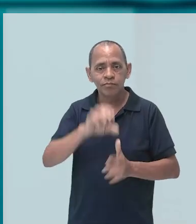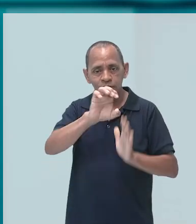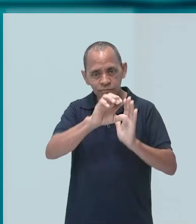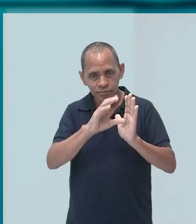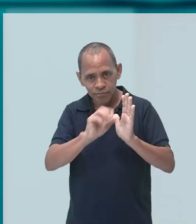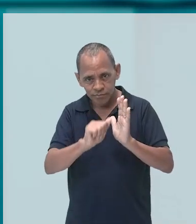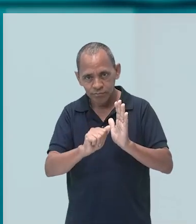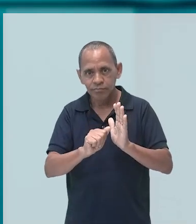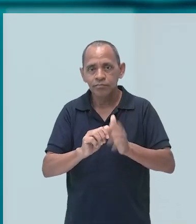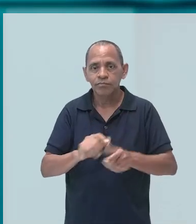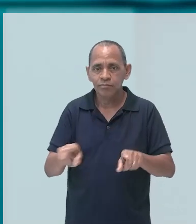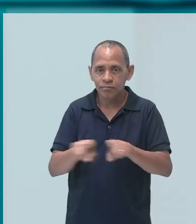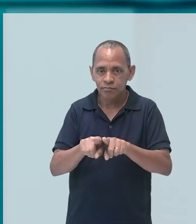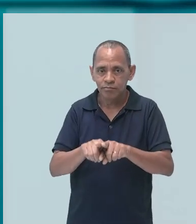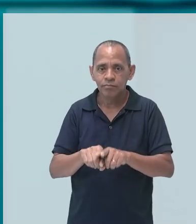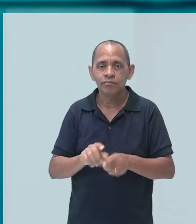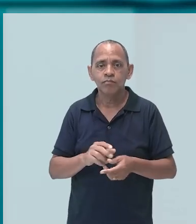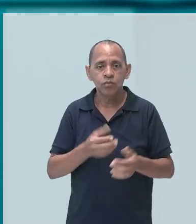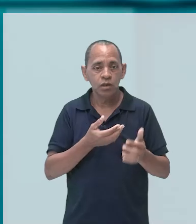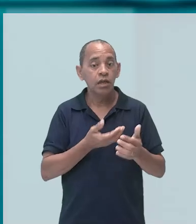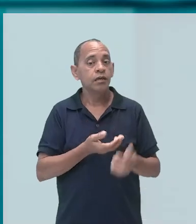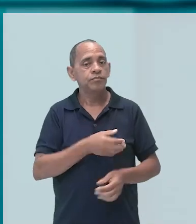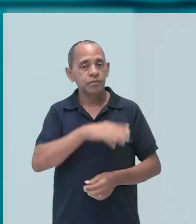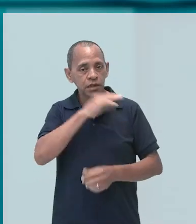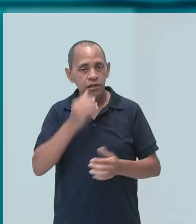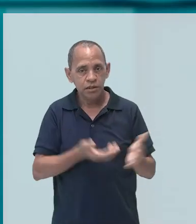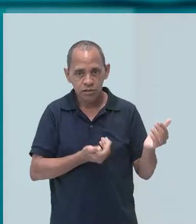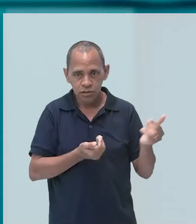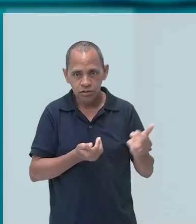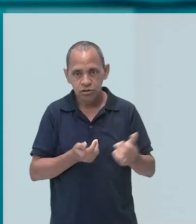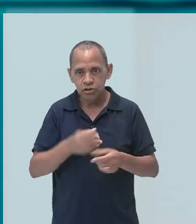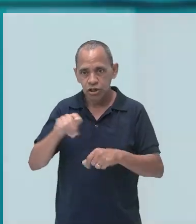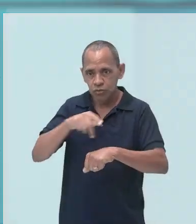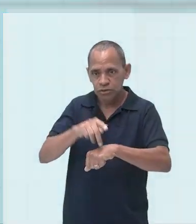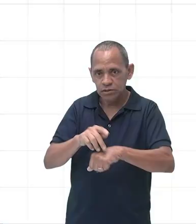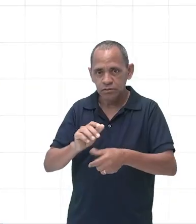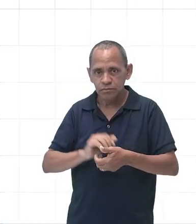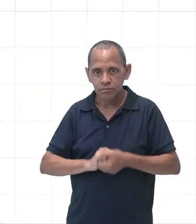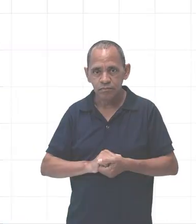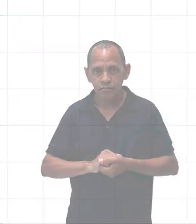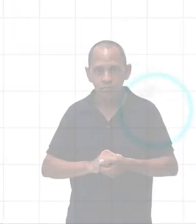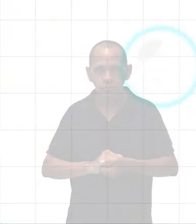para crianças e adolescentes do nosso país, não é? E assim nós encerramos esta aula.